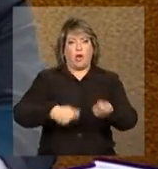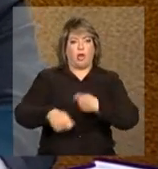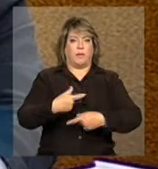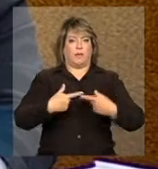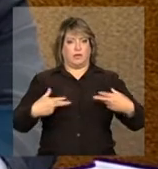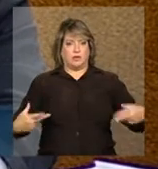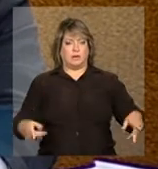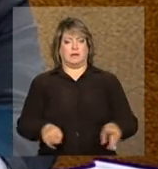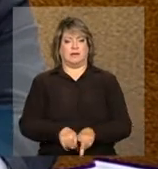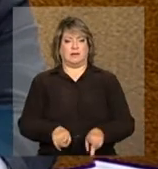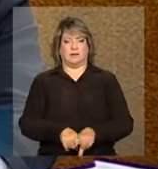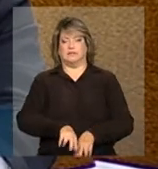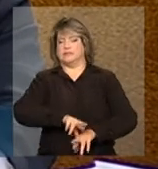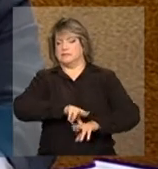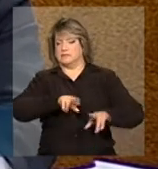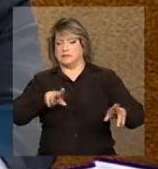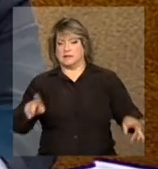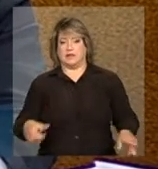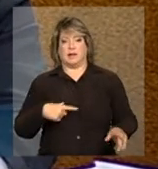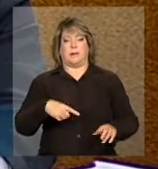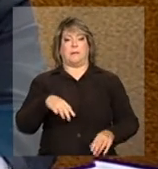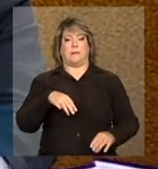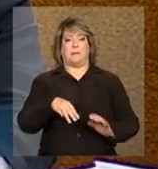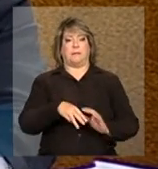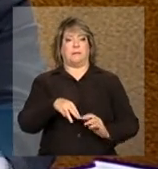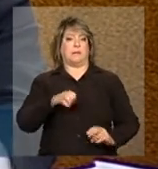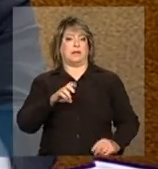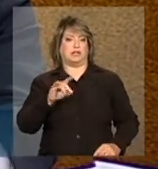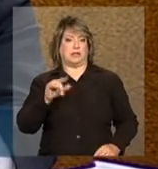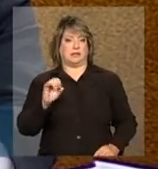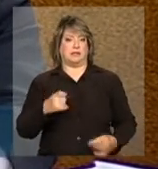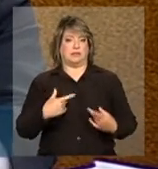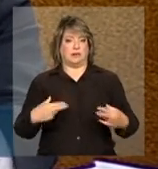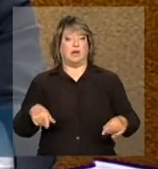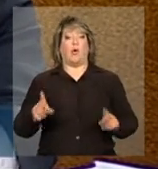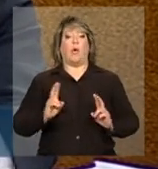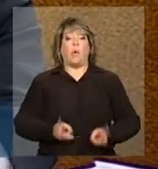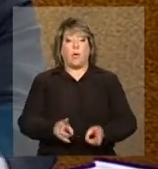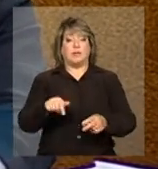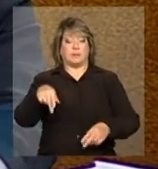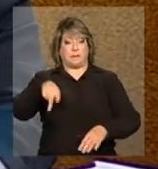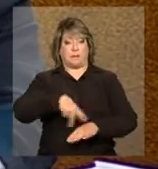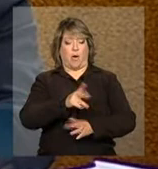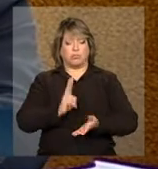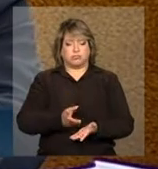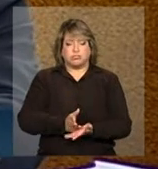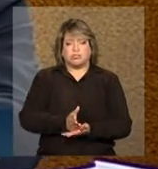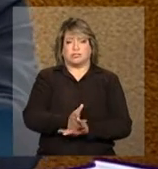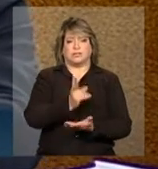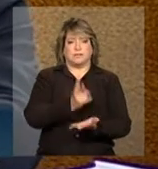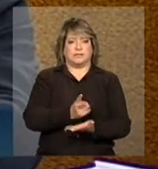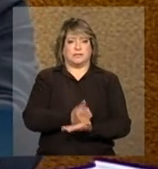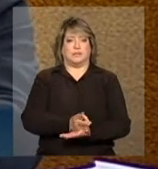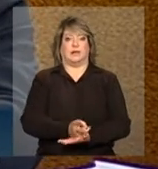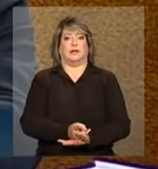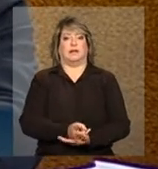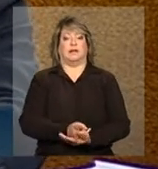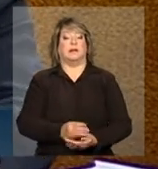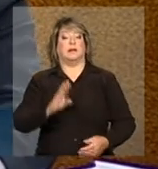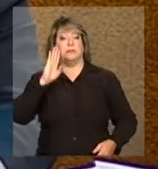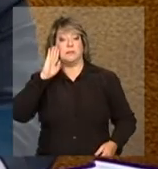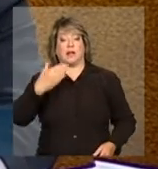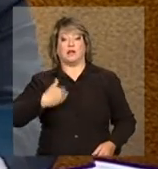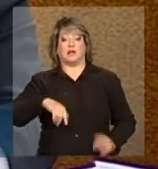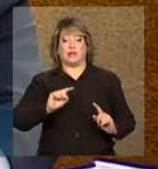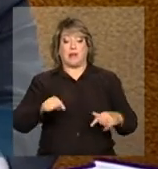de medidas para que a gente consiga manter o país num trilho que ele entrou, principalmente depois do nosso